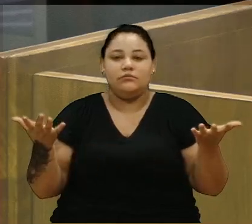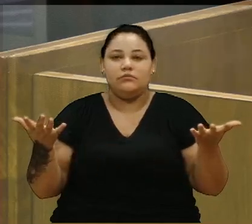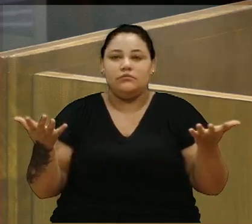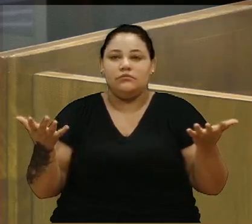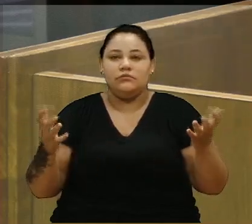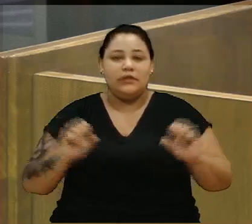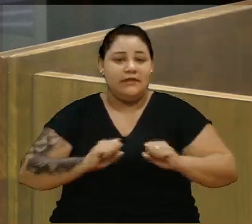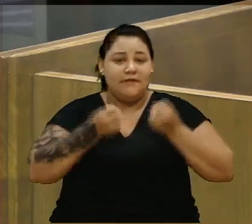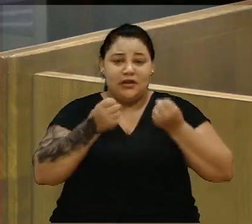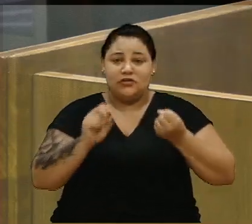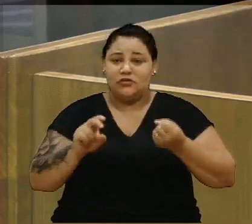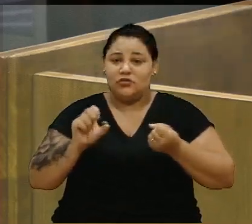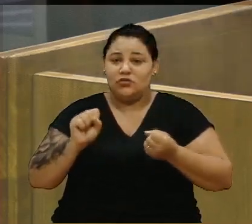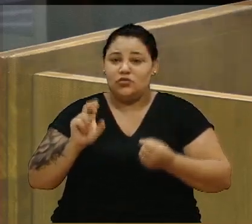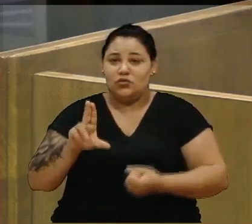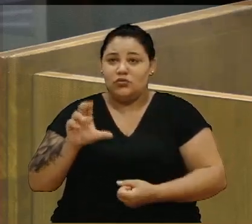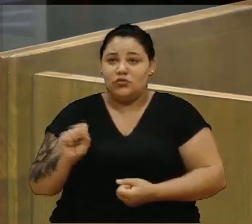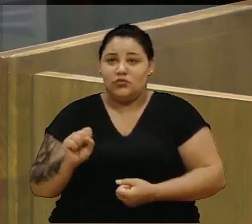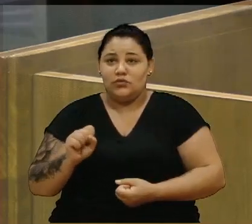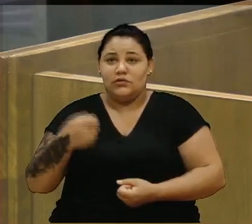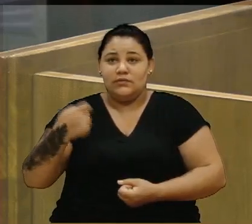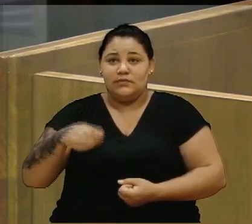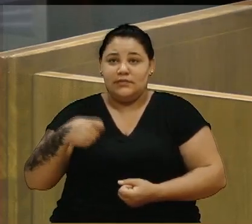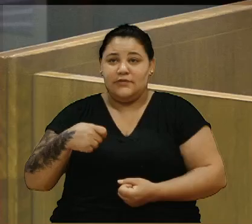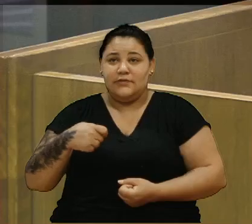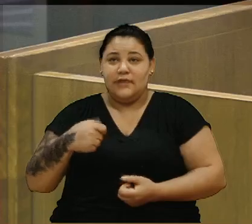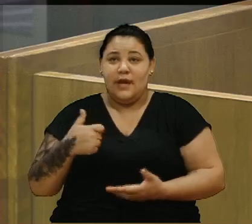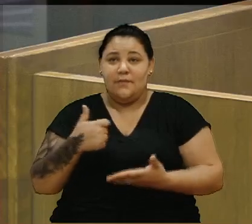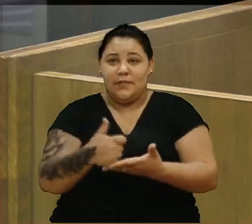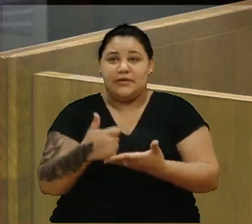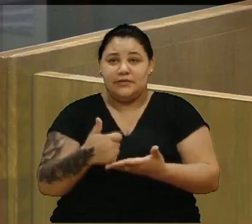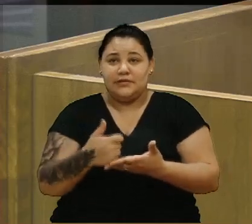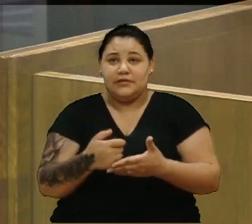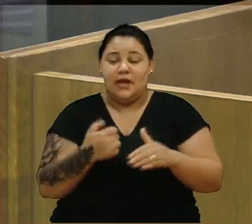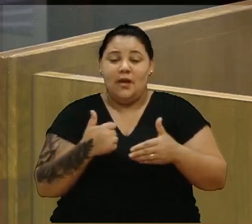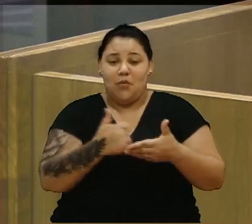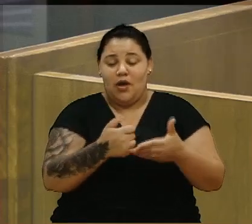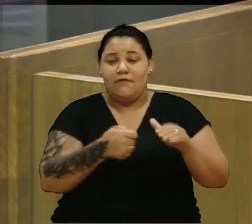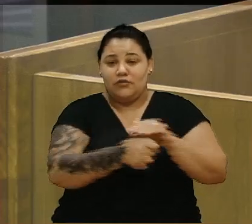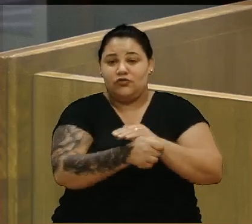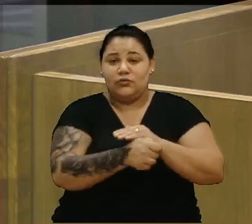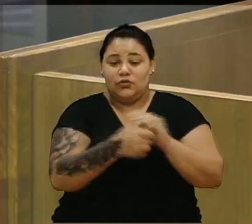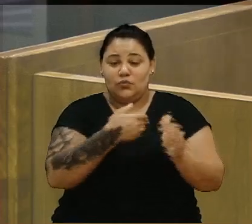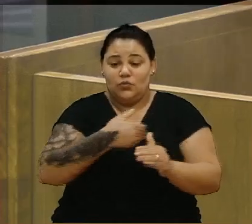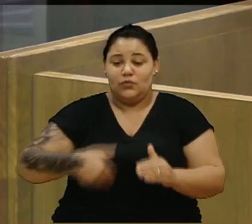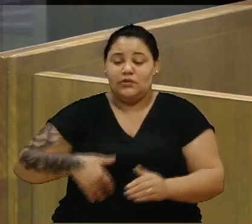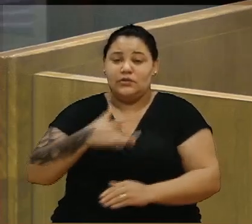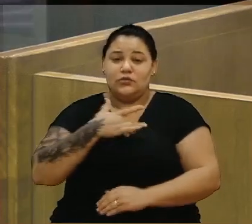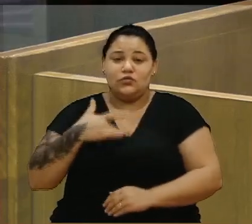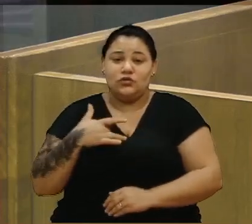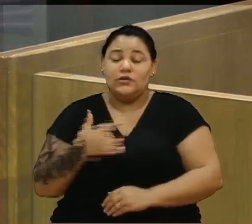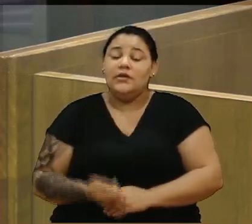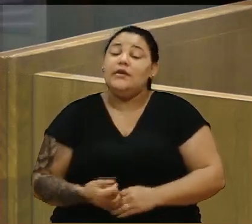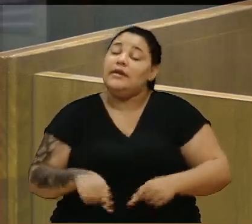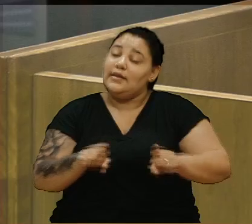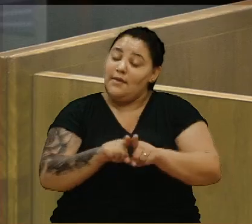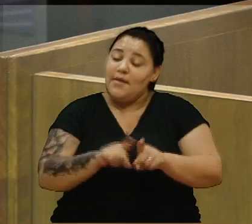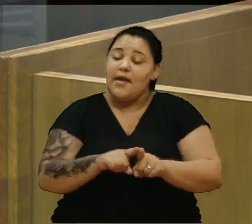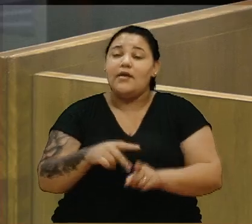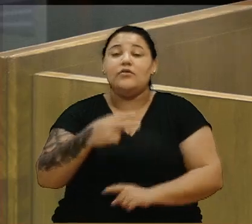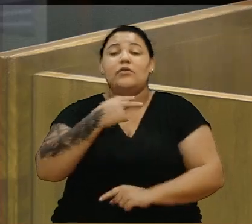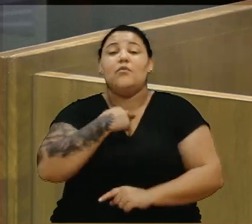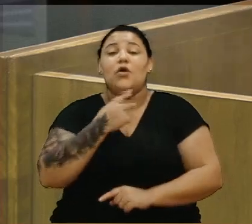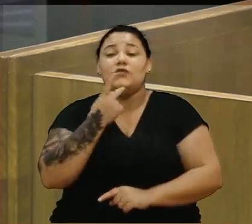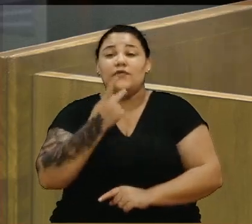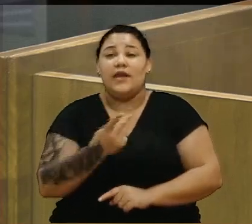o SUS, tem que apoiar investimento público na saúde. E aí, eu também não posso falar da saúde sem desconhecer os